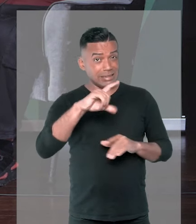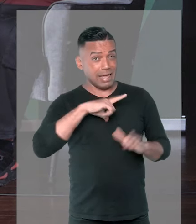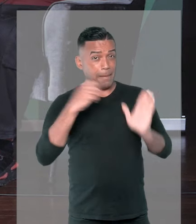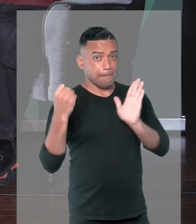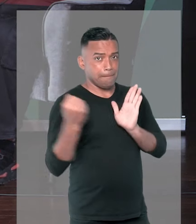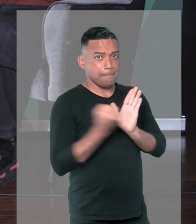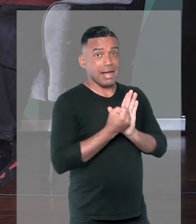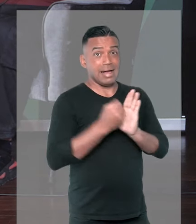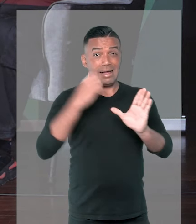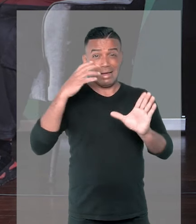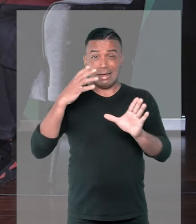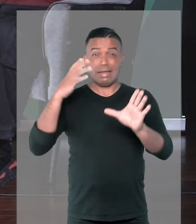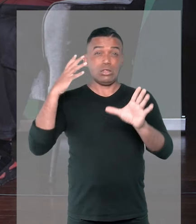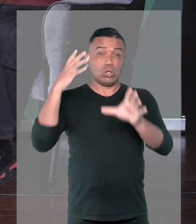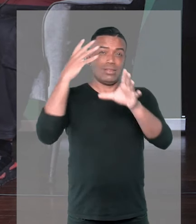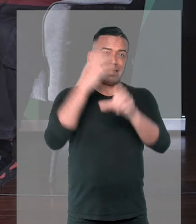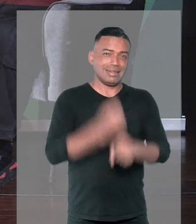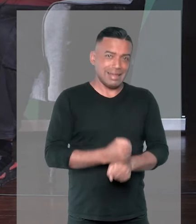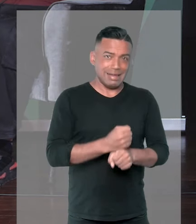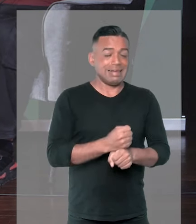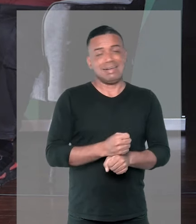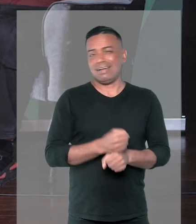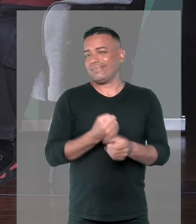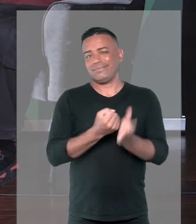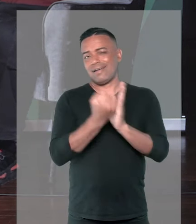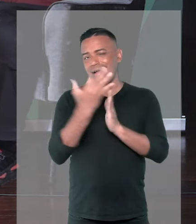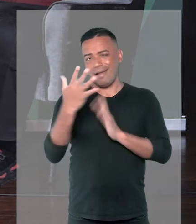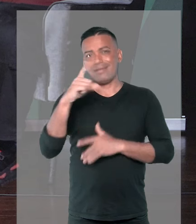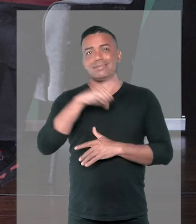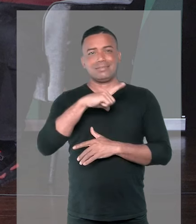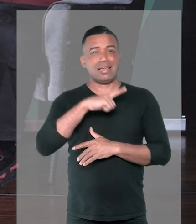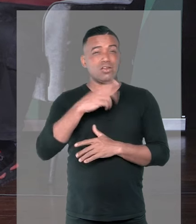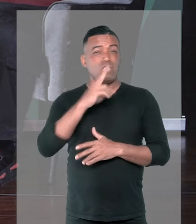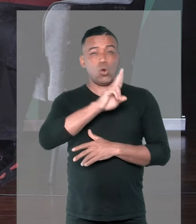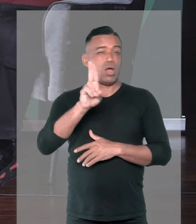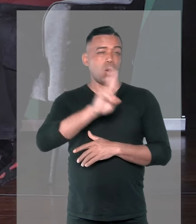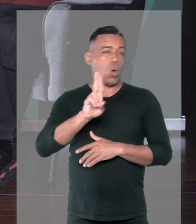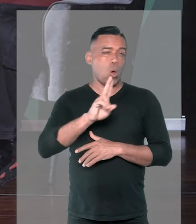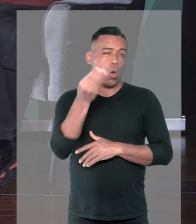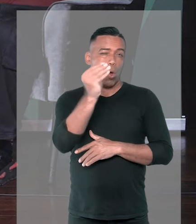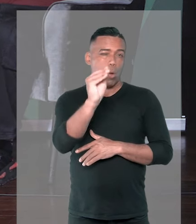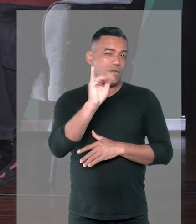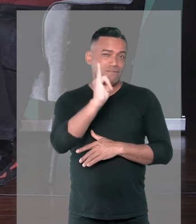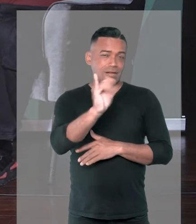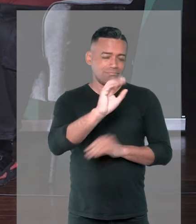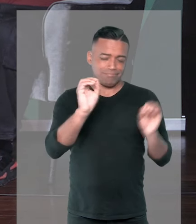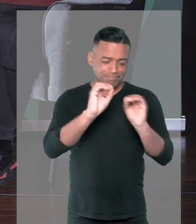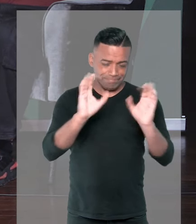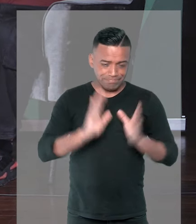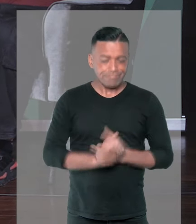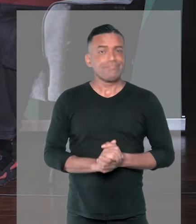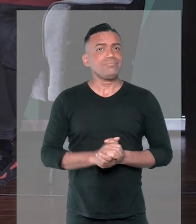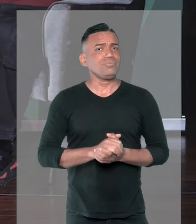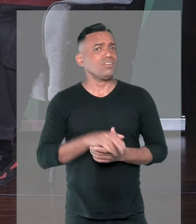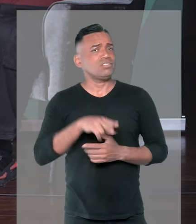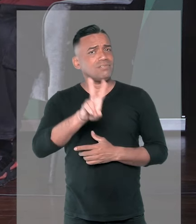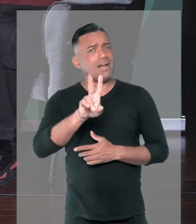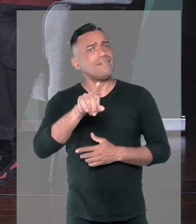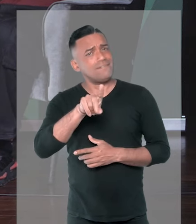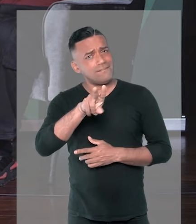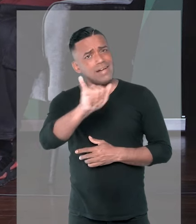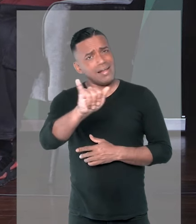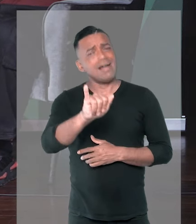chamar de totalitária e Há muitas eu não vou mencionar o nome de nenhuma delas para não depreciar eh você vai lá e impõe